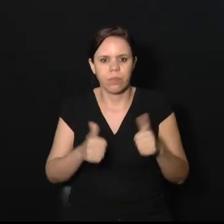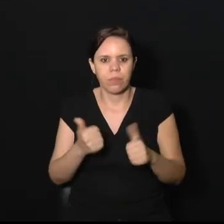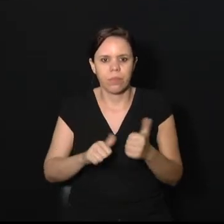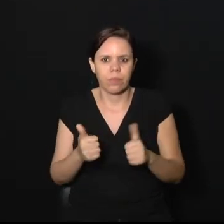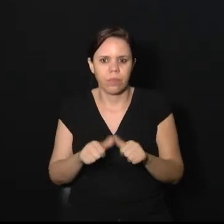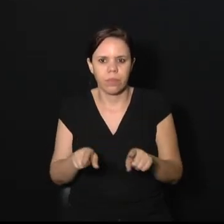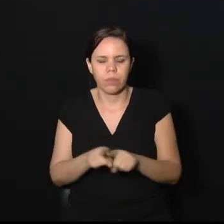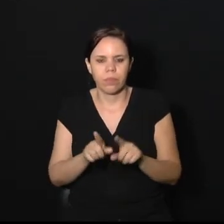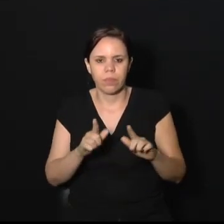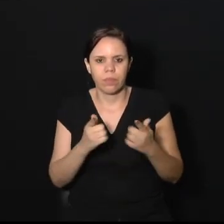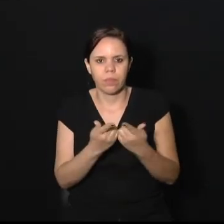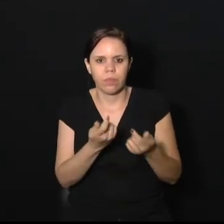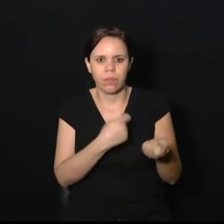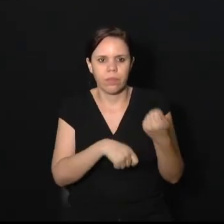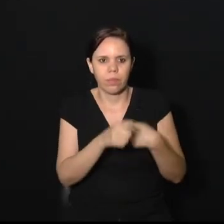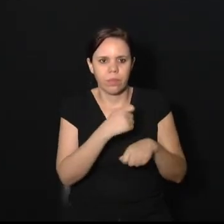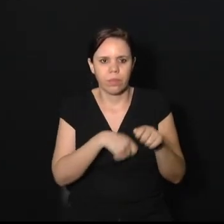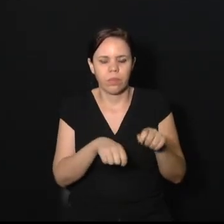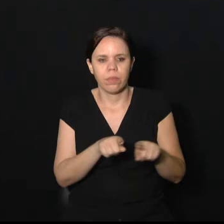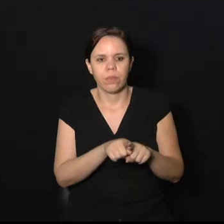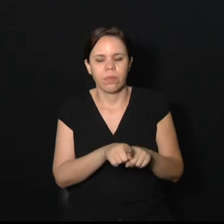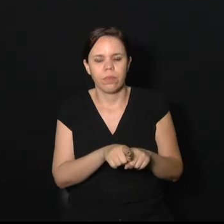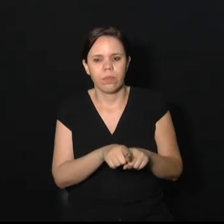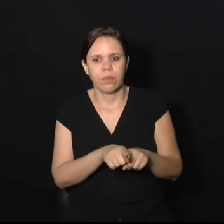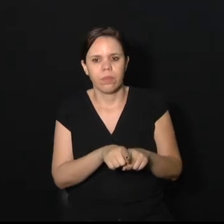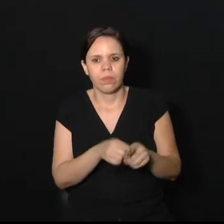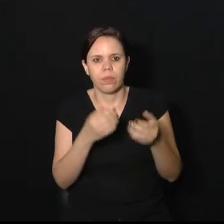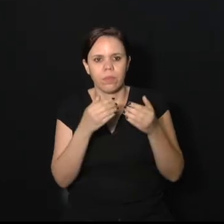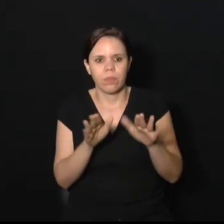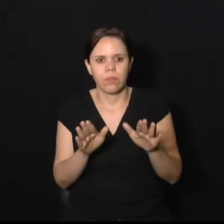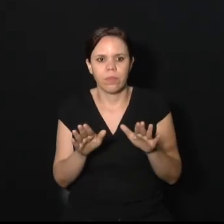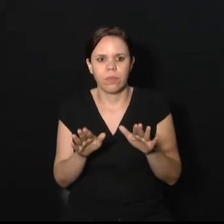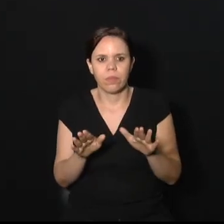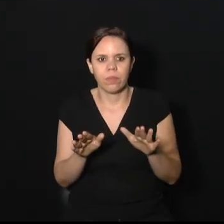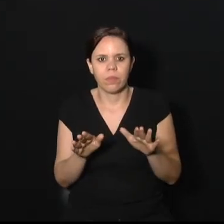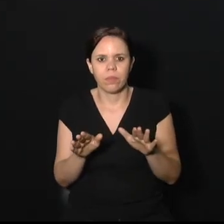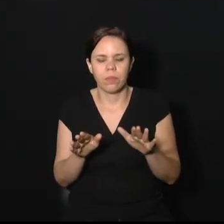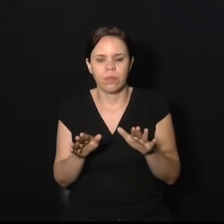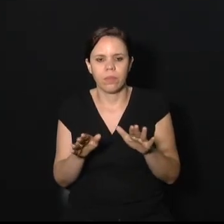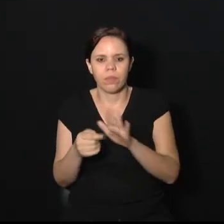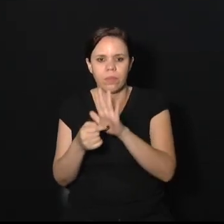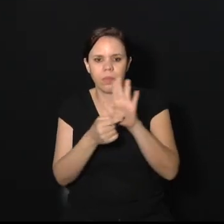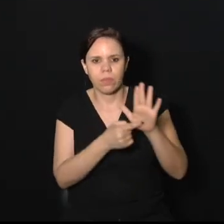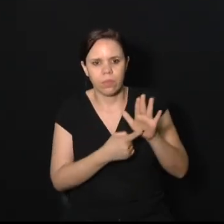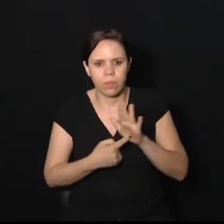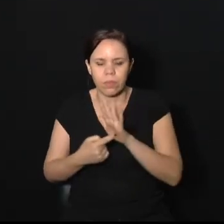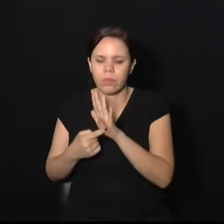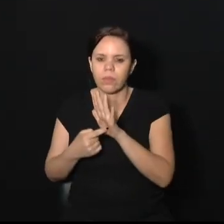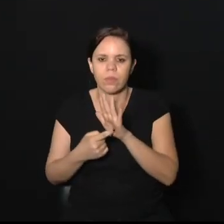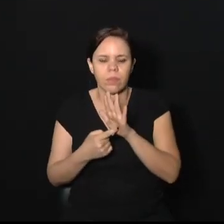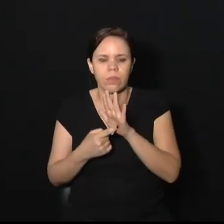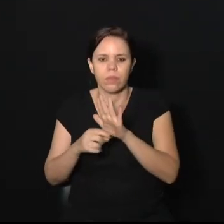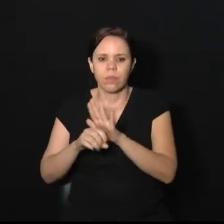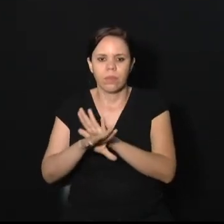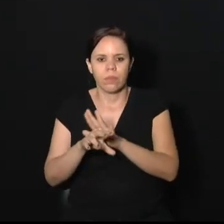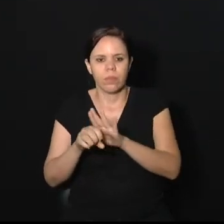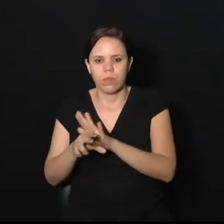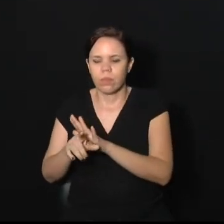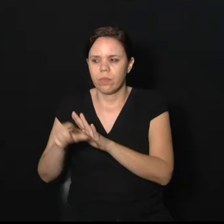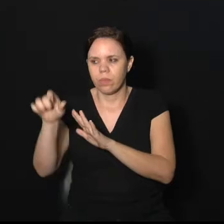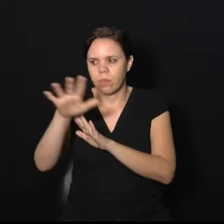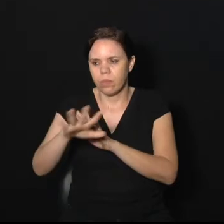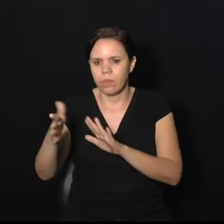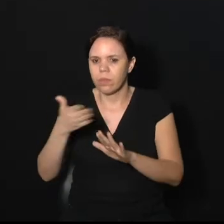para o gestor público, o que a gente faz é abrir, né, dentro dessas áreas, a gente abre nos indicadores e indica os caminhos ali, quais são as áreas que